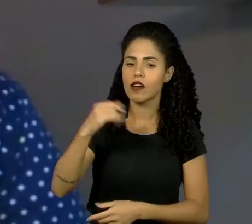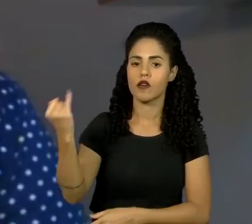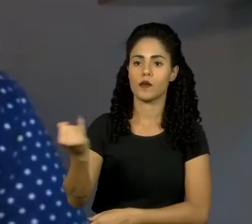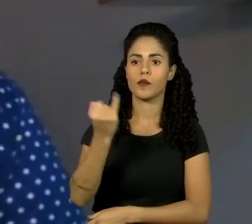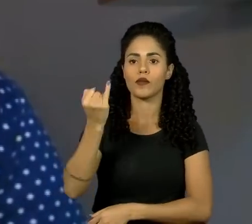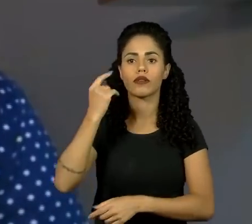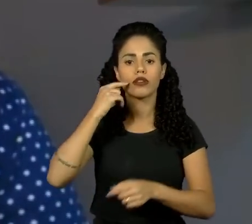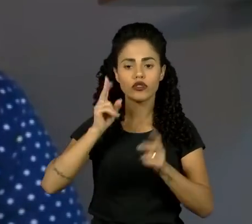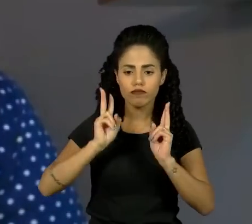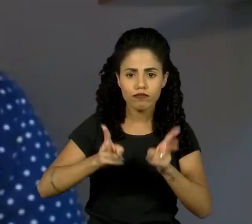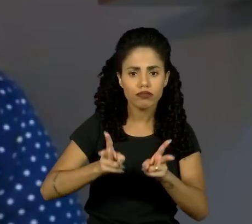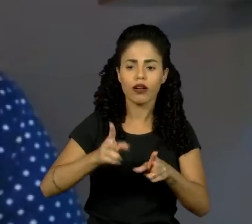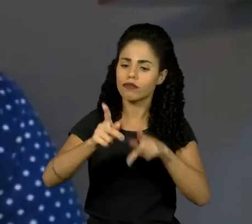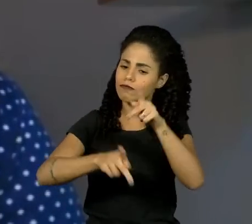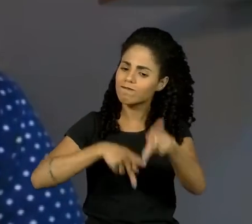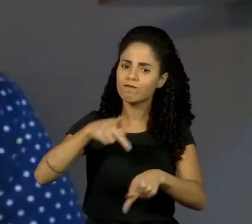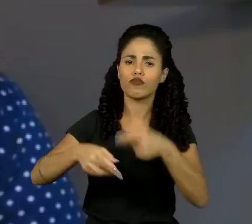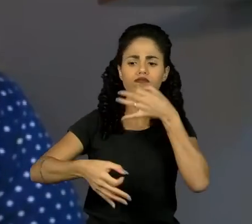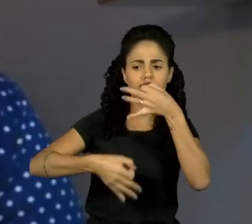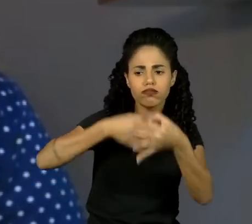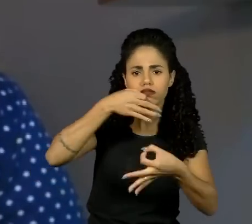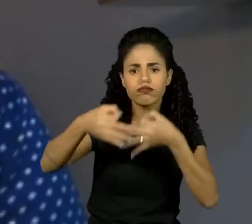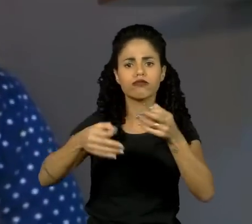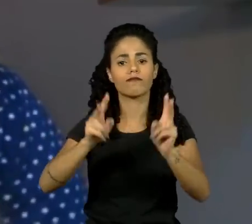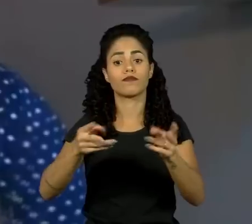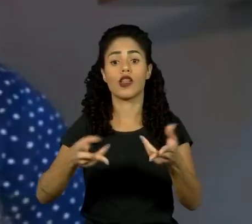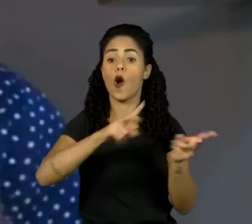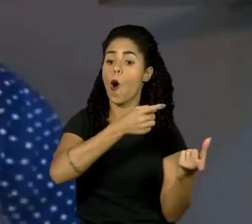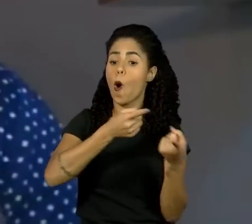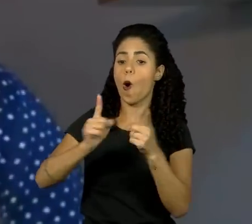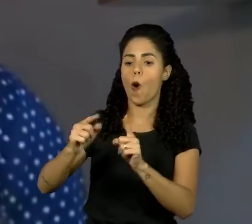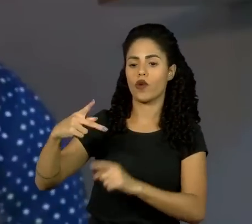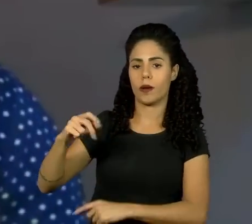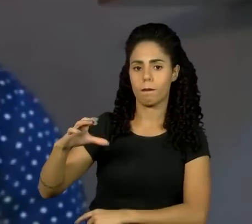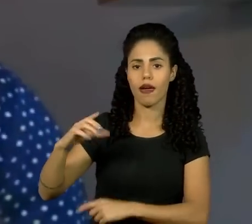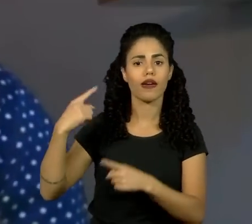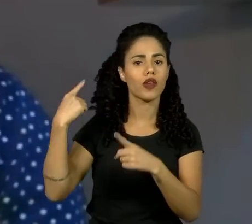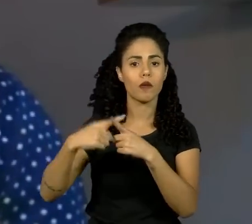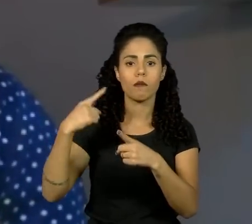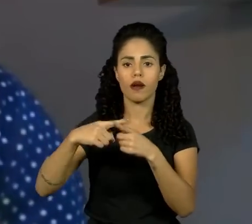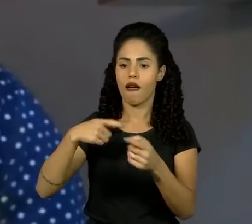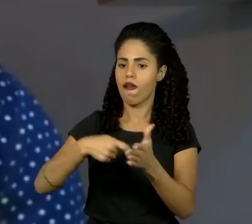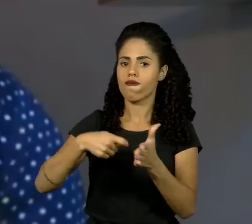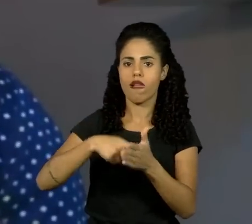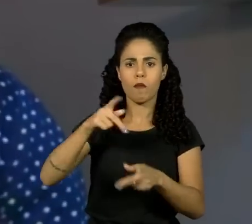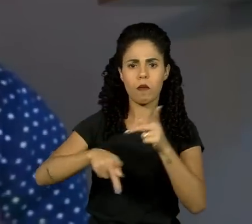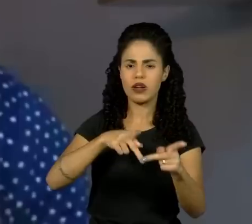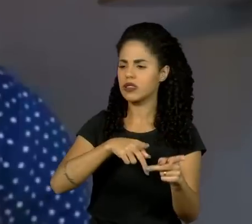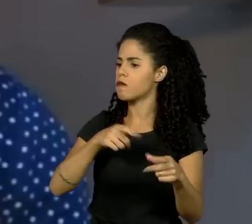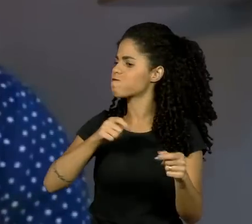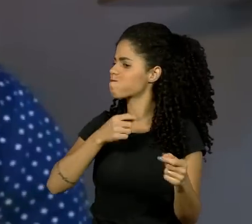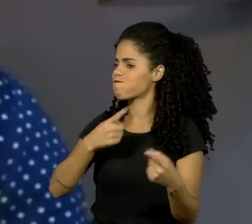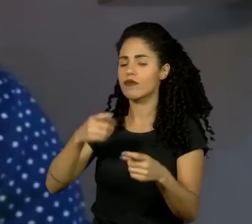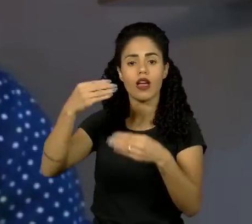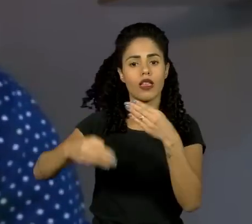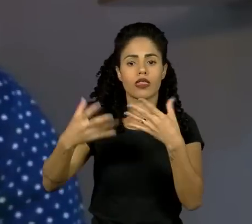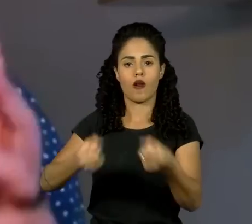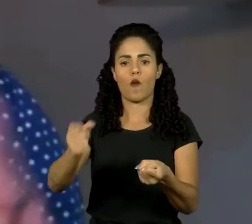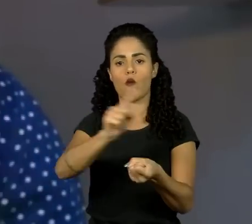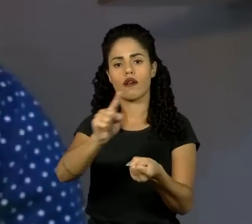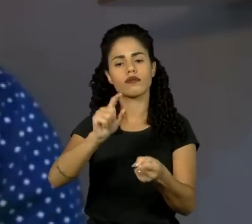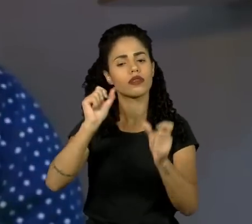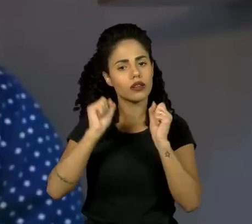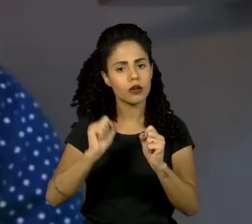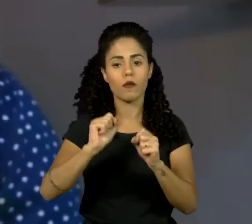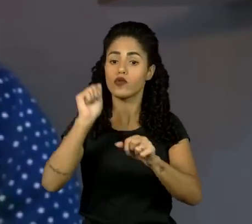popular continue firme e forte contra essa PEC, porque é só a pressão popular que consegue mudar as coisas dentro dessa casa que era para ser